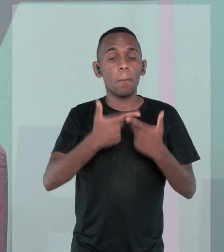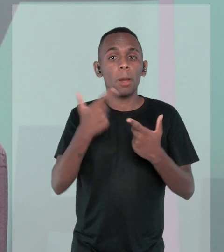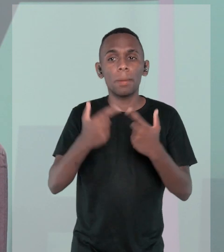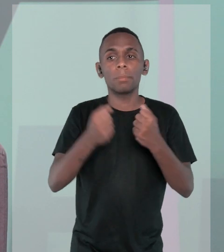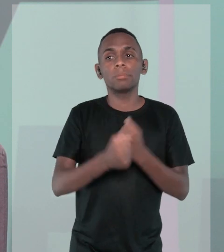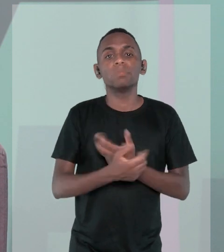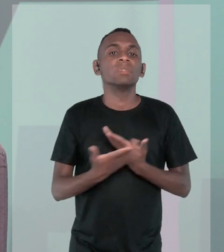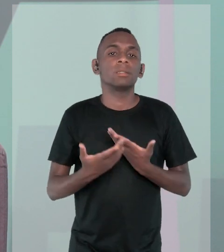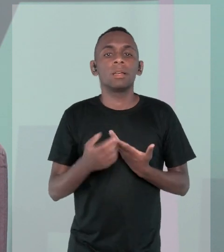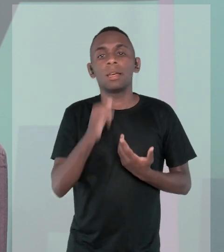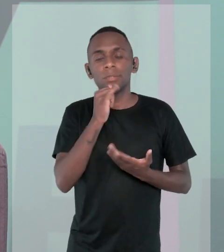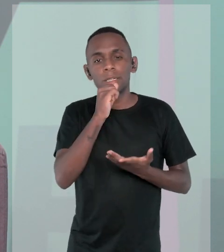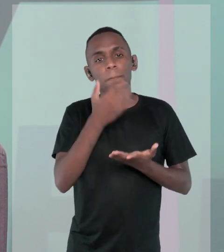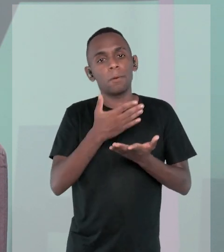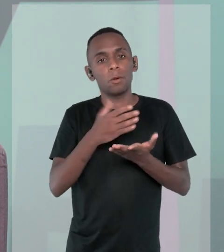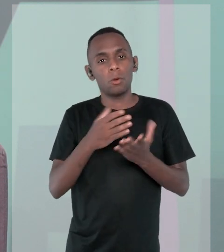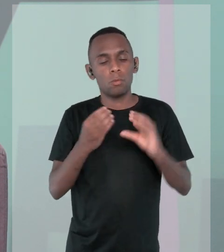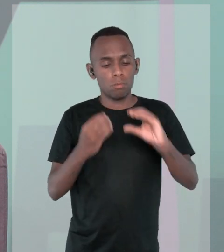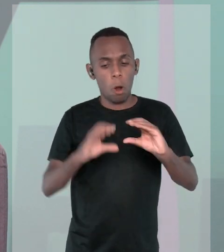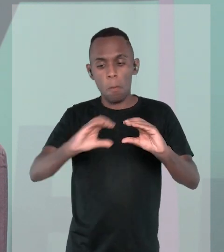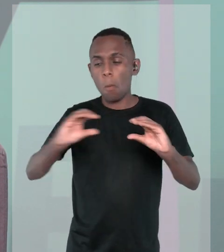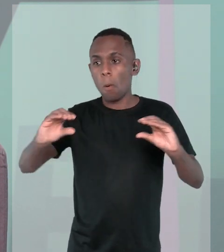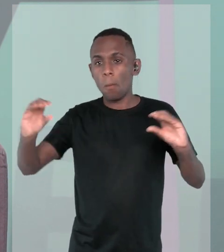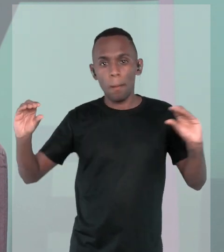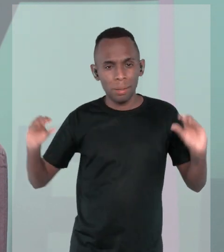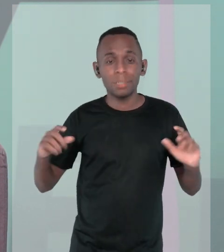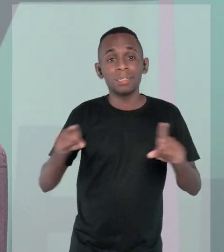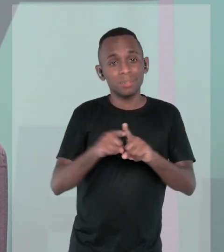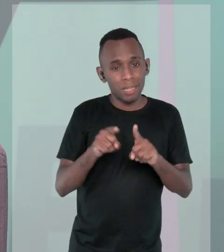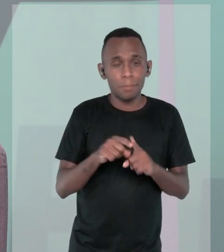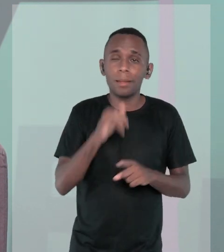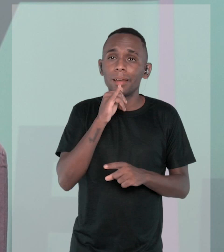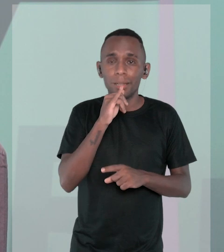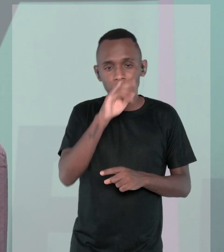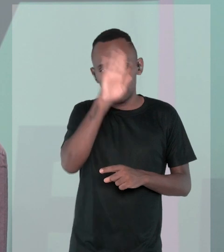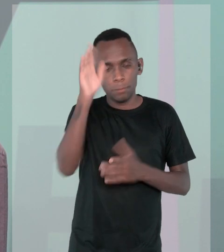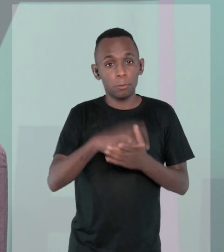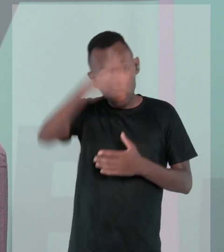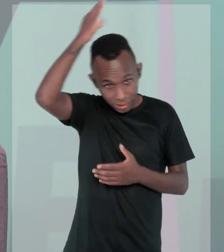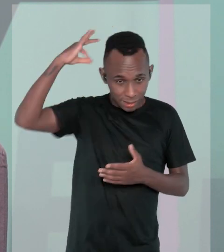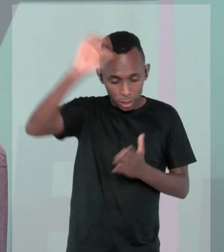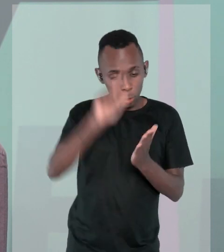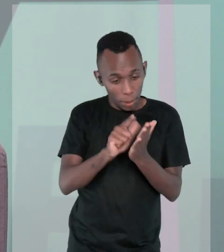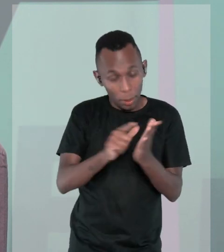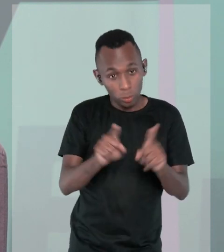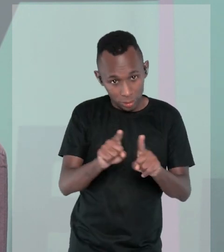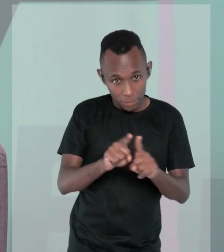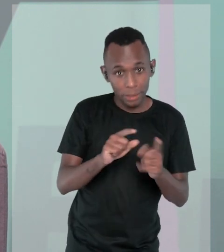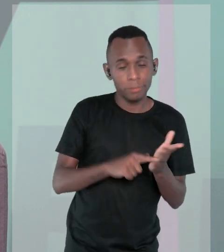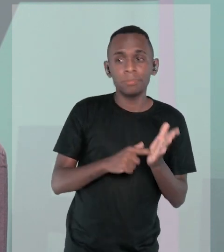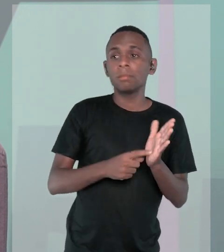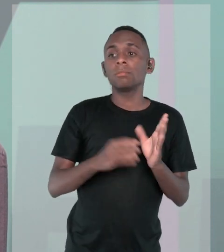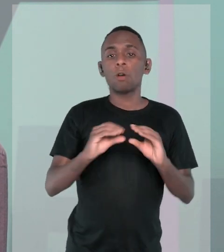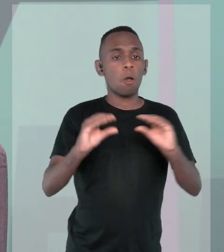distribui um monte de bolinho. Tem gente que faz isso também com o santinho de São Judas Tadeu. Você